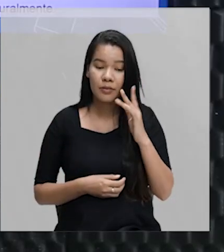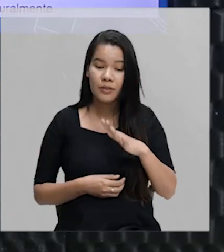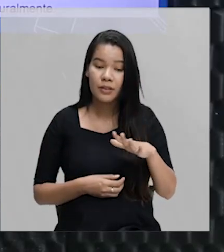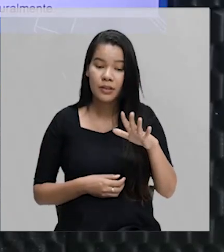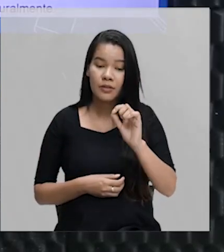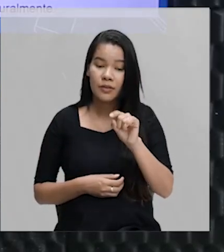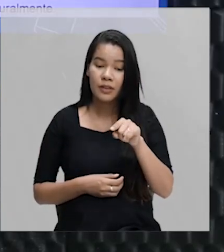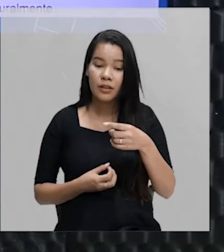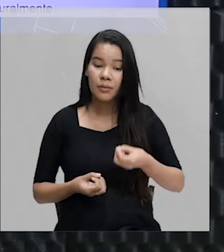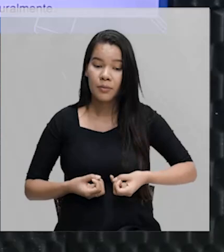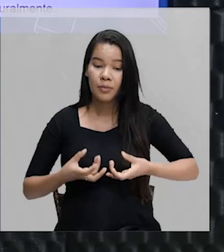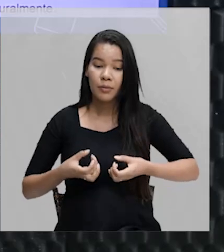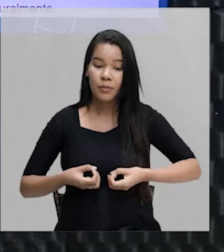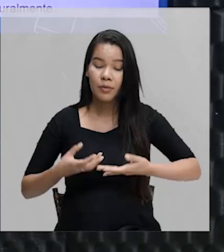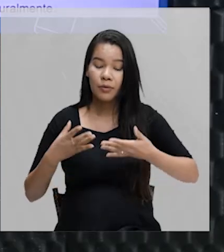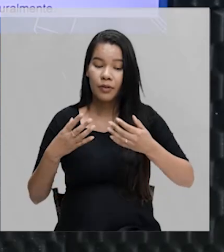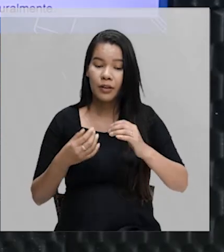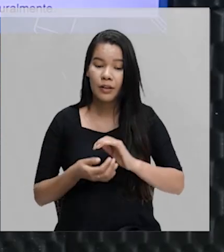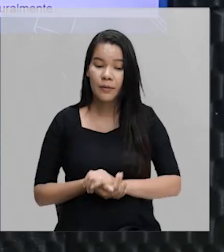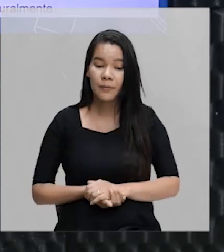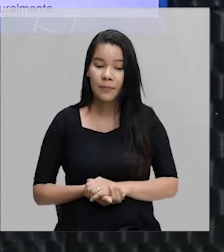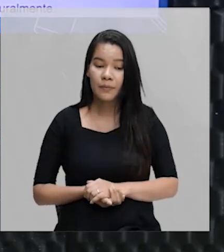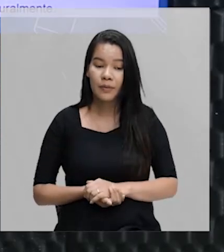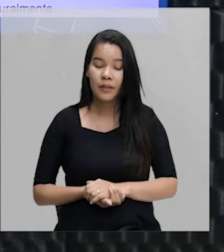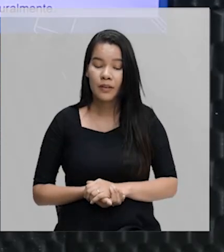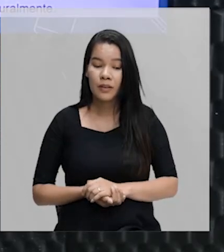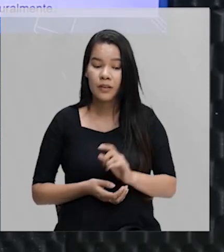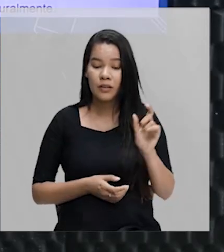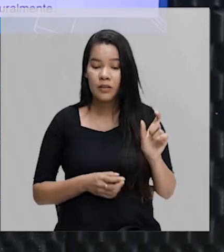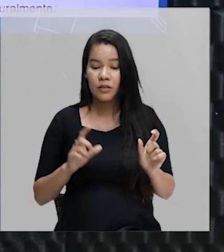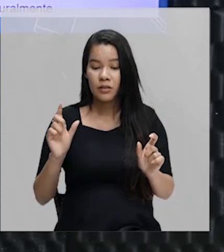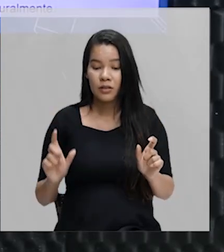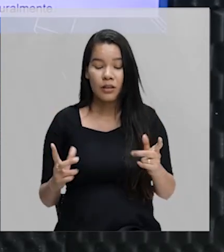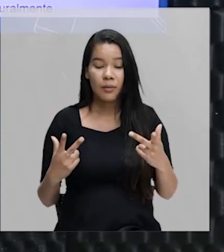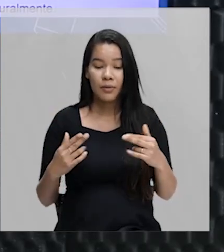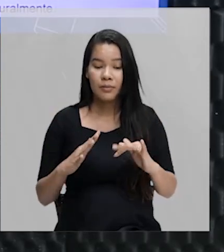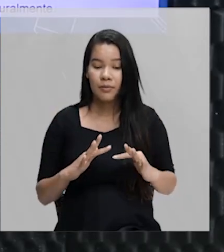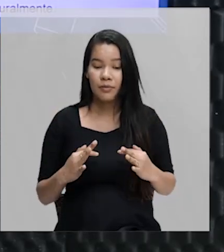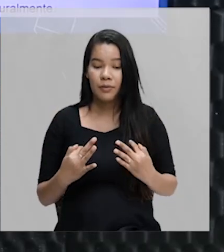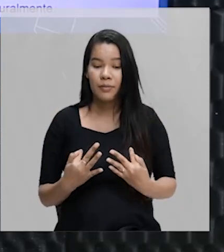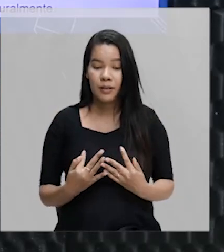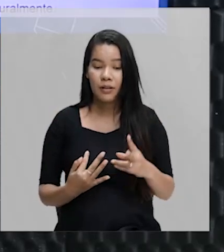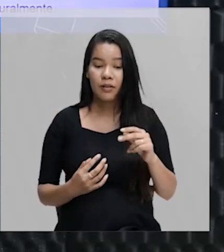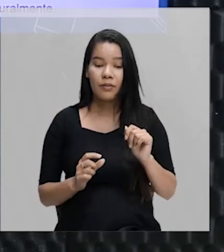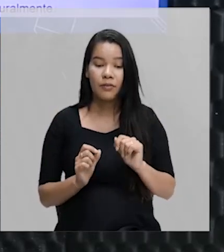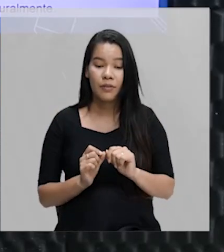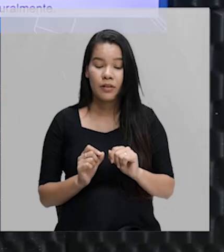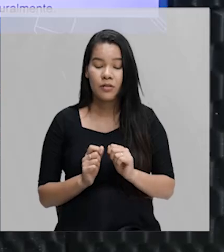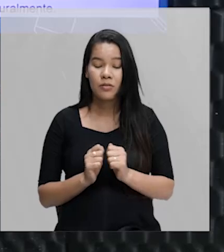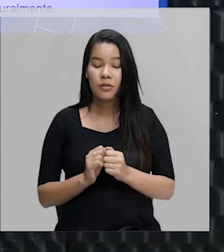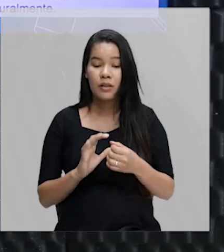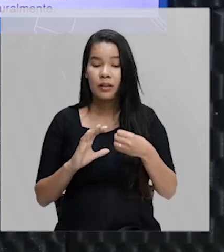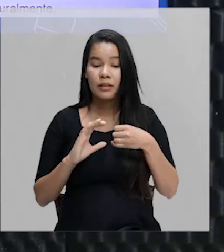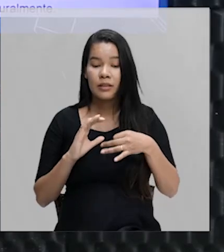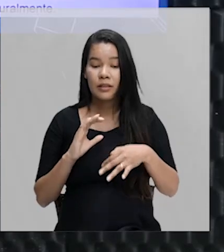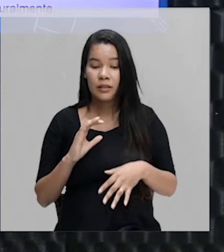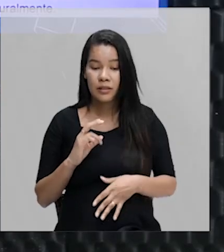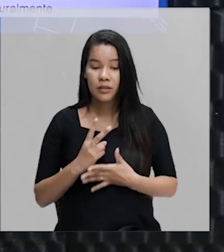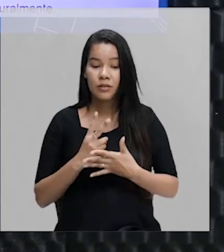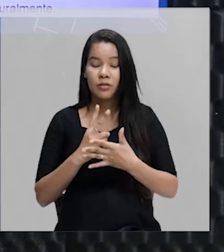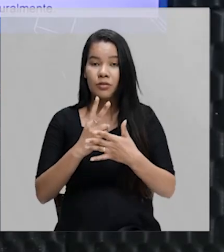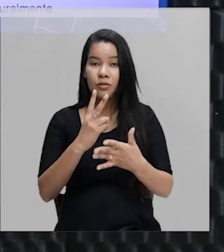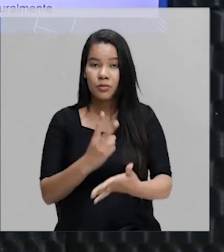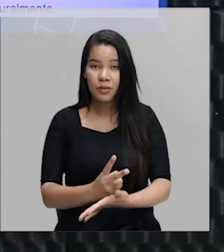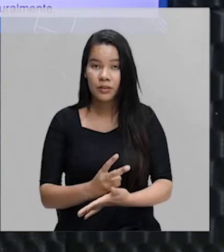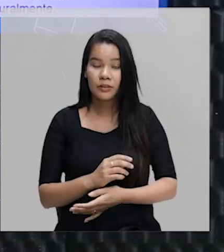você promover o cruzamento entre indivíduos da mesma família, ele faz com que essas características ela